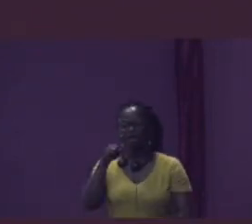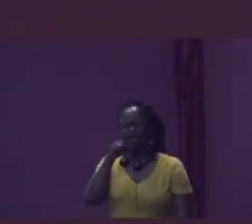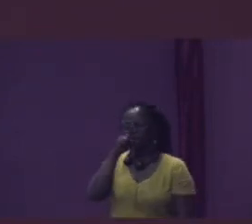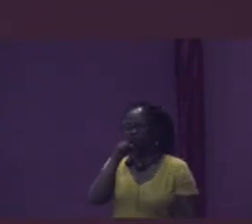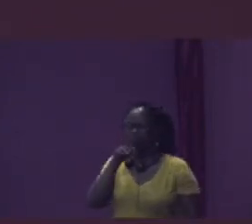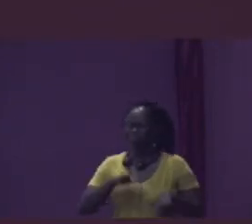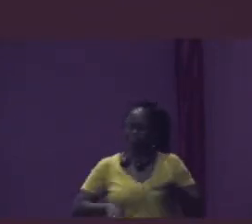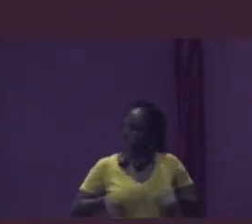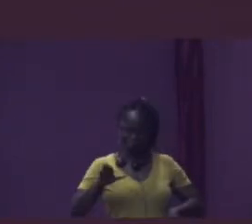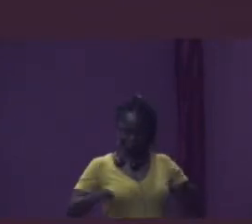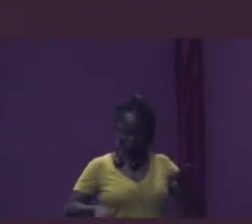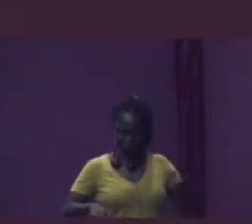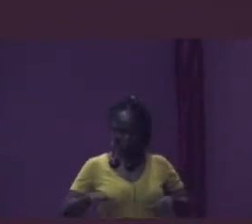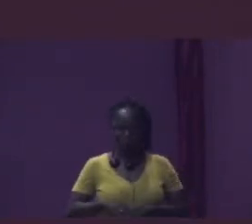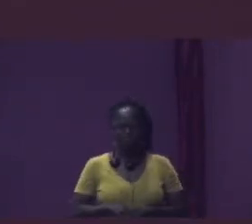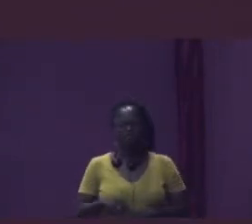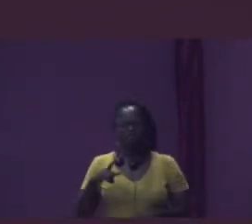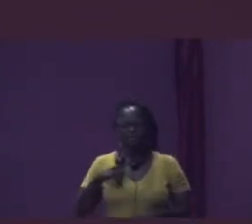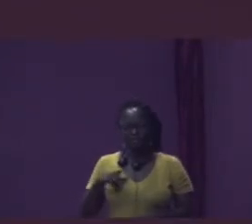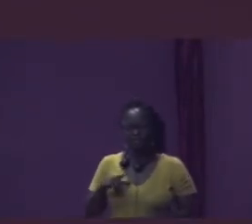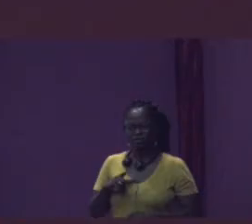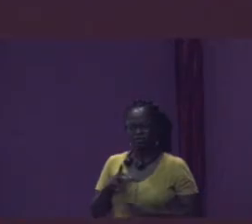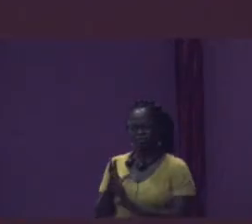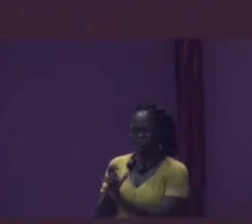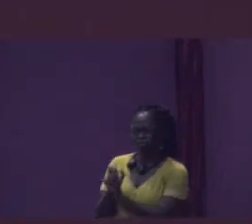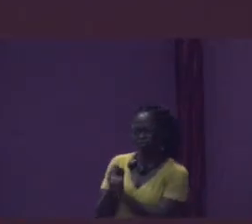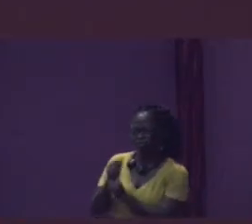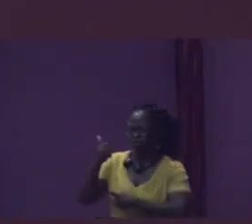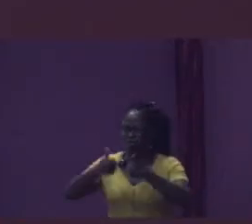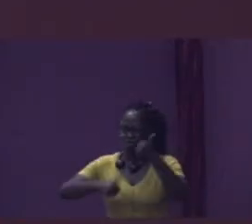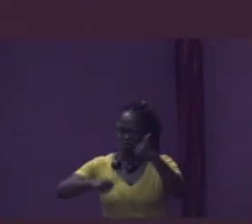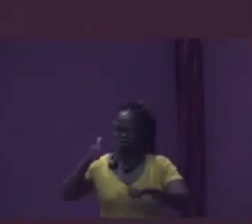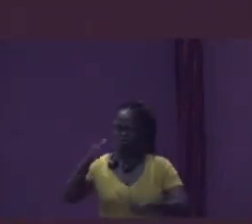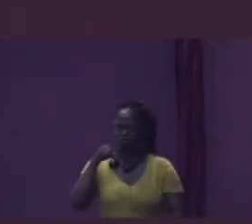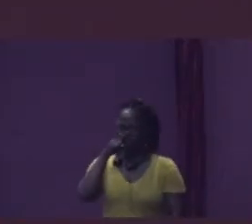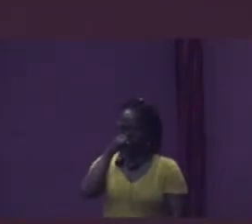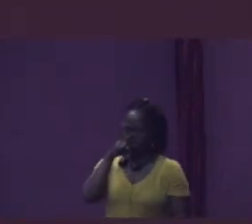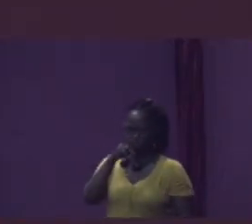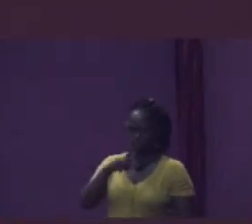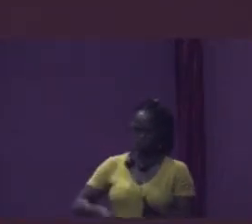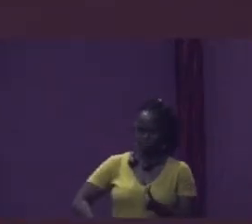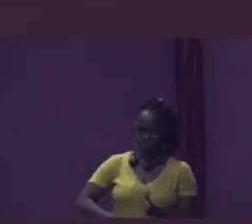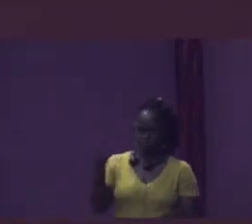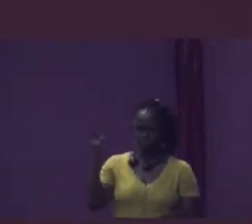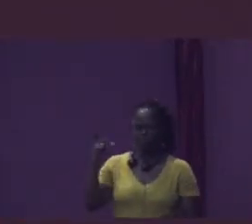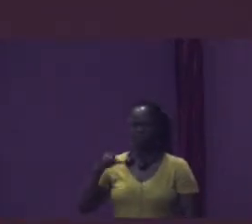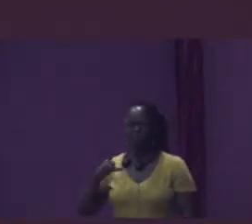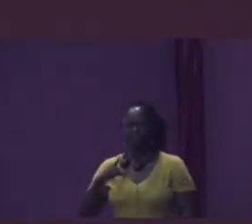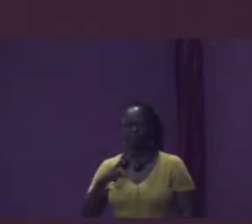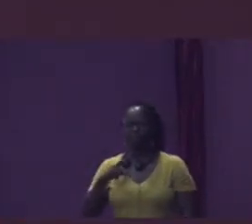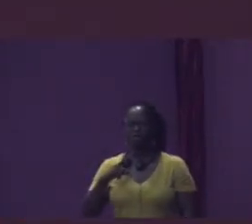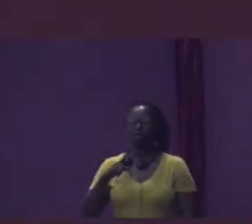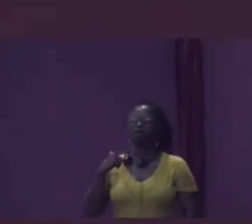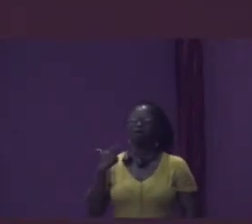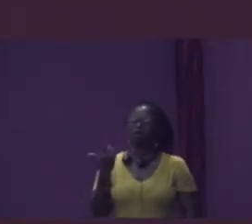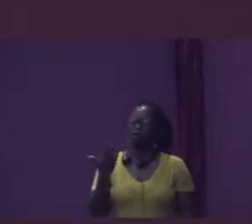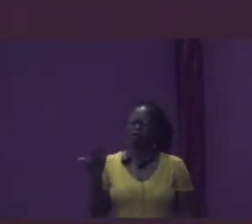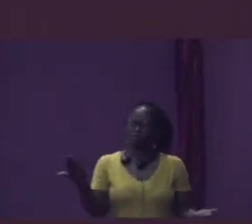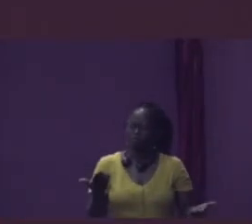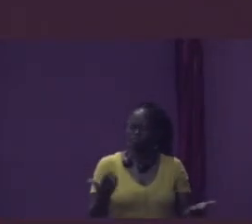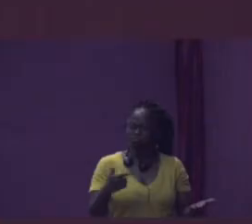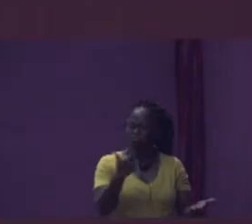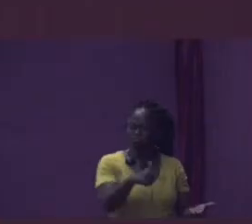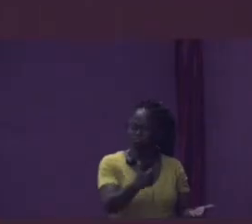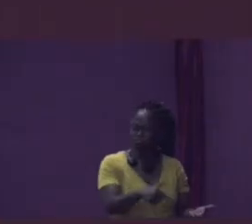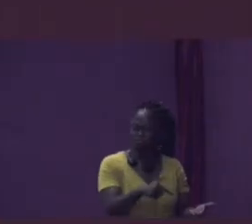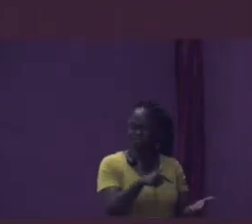relativos. Na equação dos riscos, os riscos controlados da cirurgia têm menos peso do que a